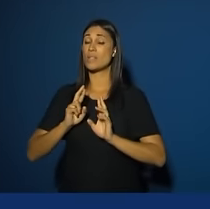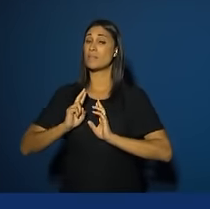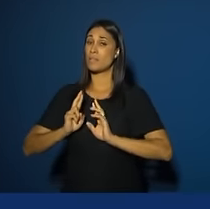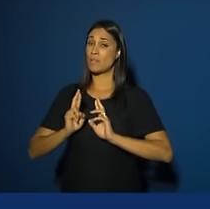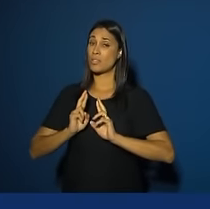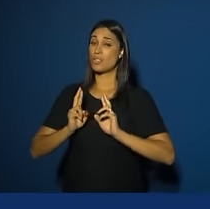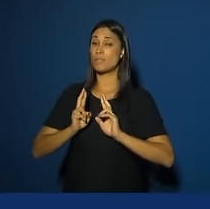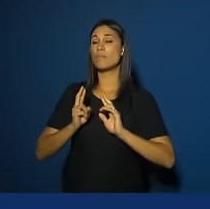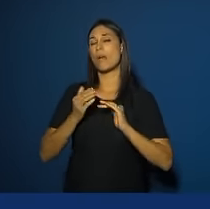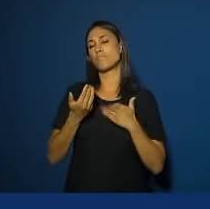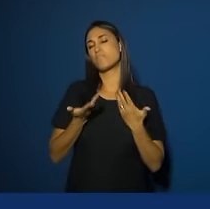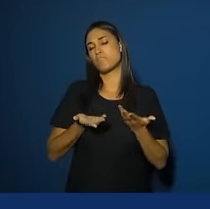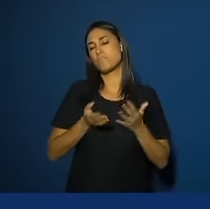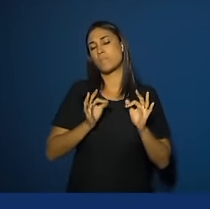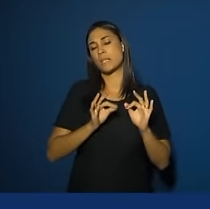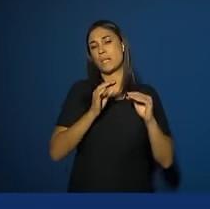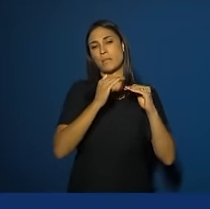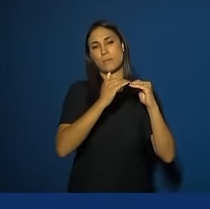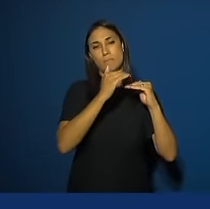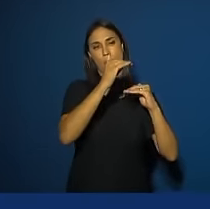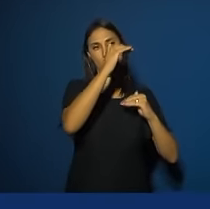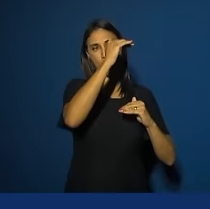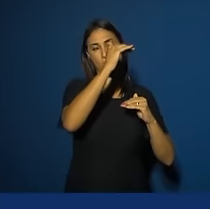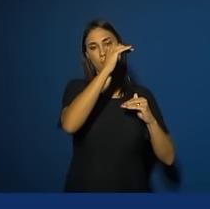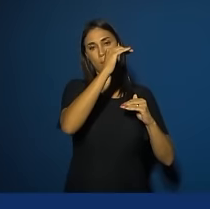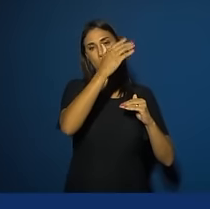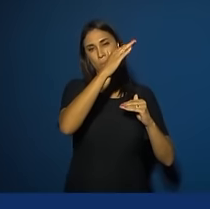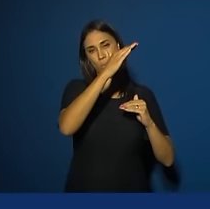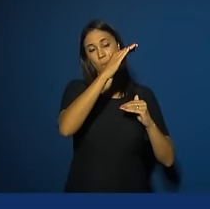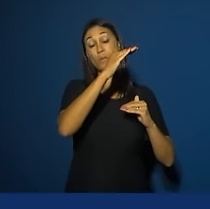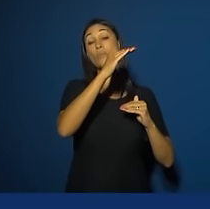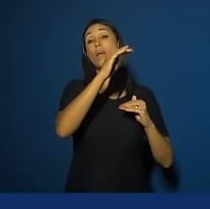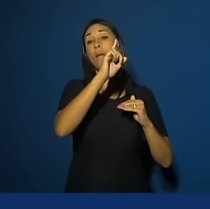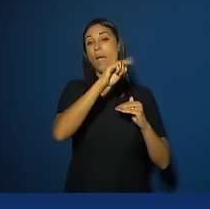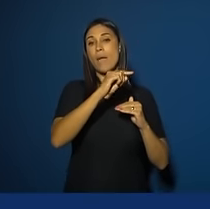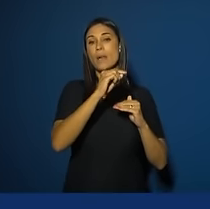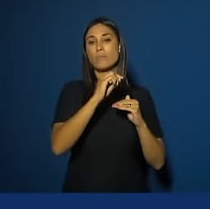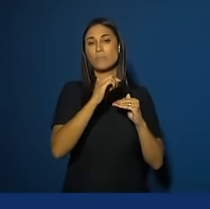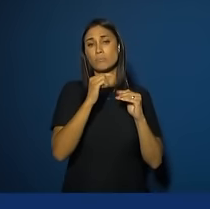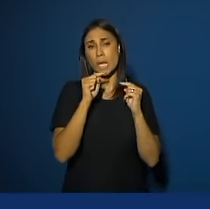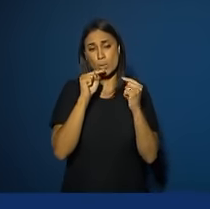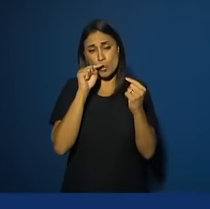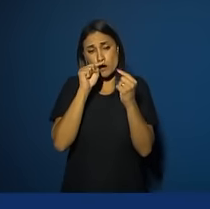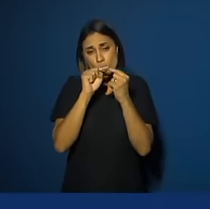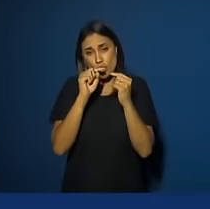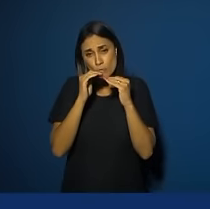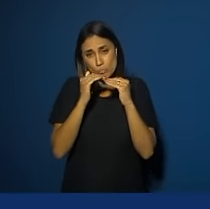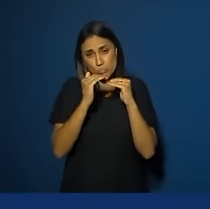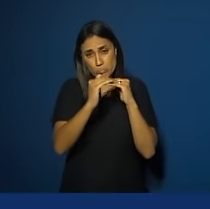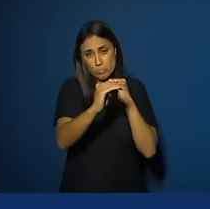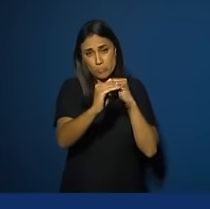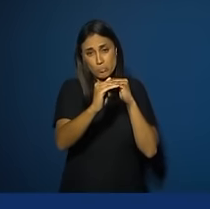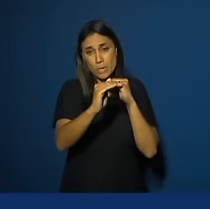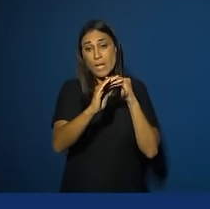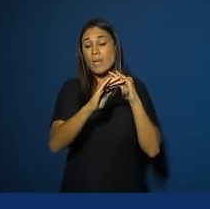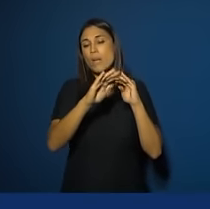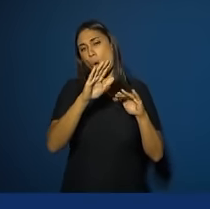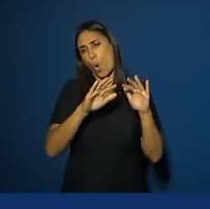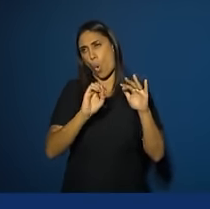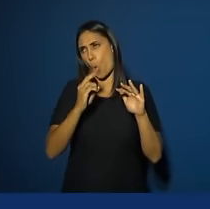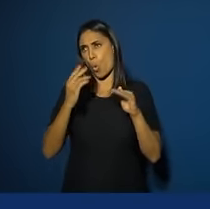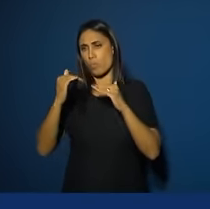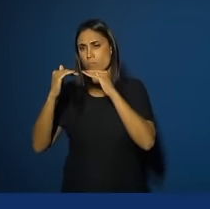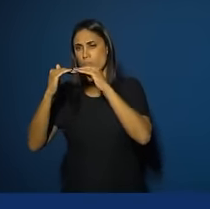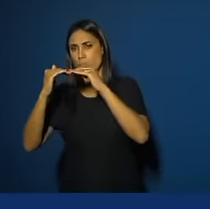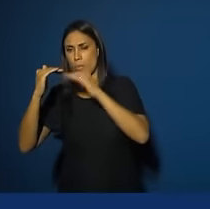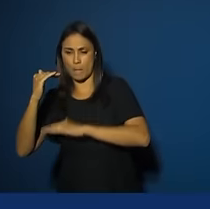apesar da média ser um pouquinho acima da meta, ela andou na meta e, às vezes, embaixo da meta. Tá?